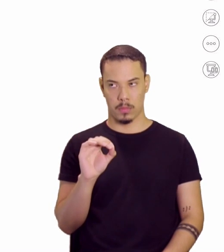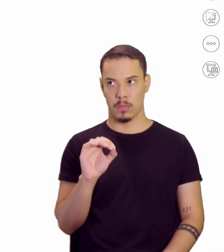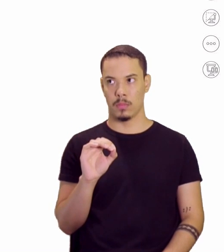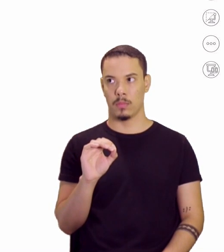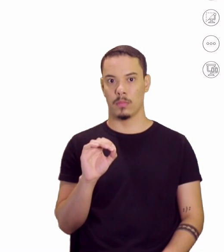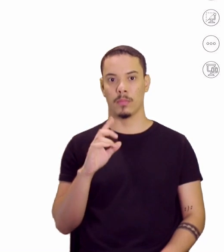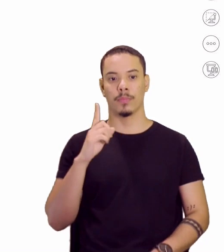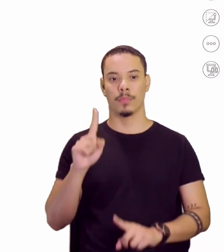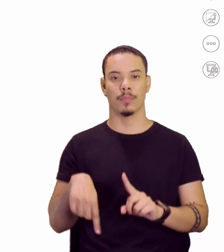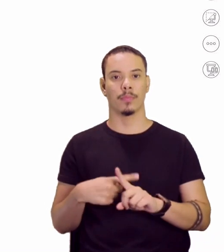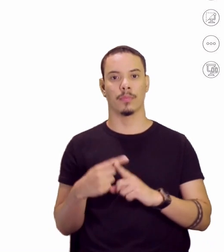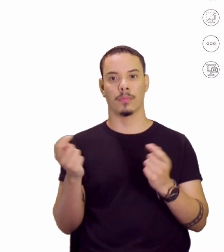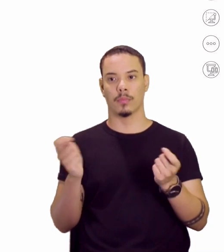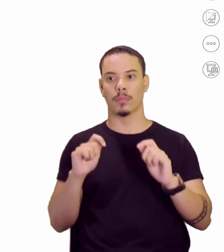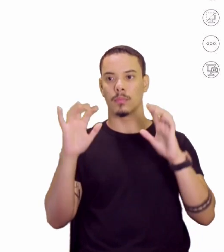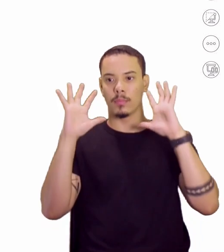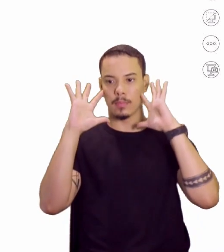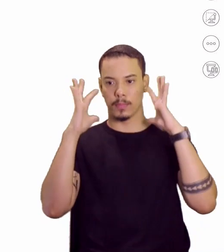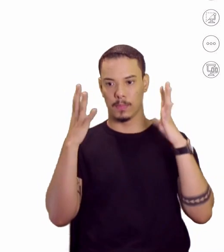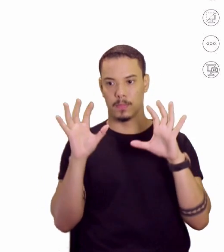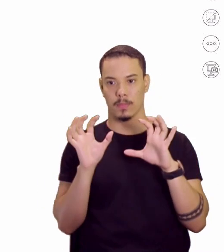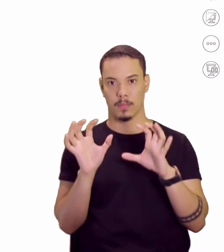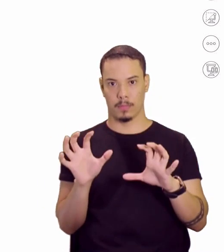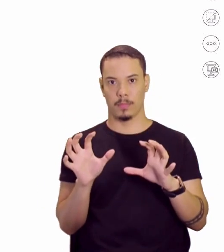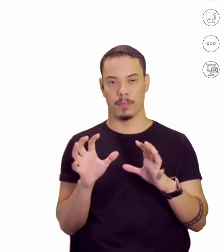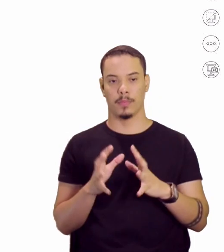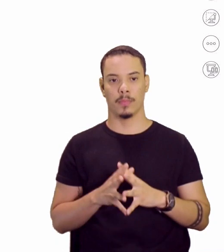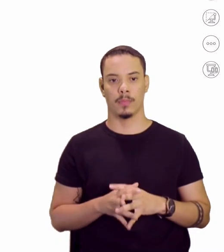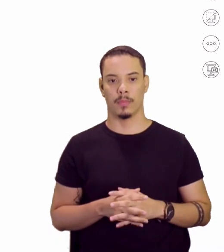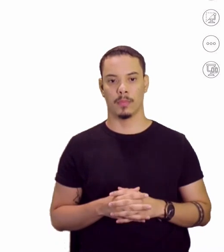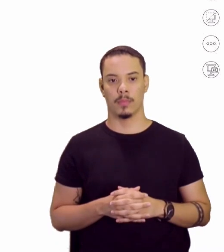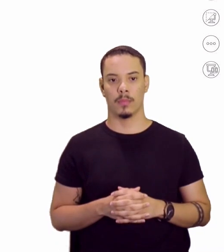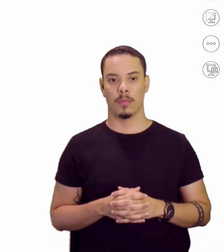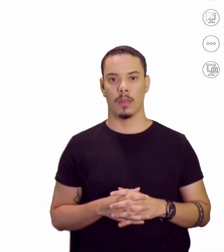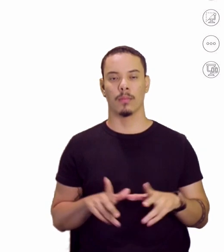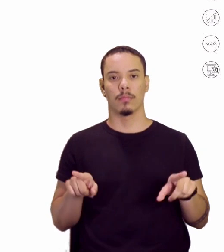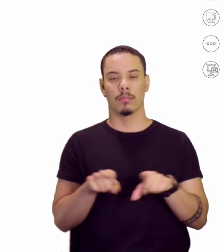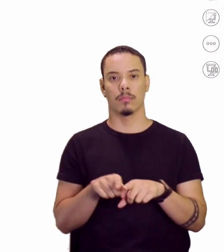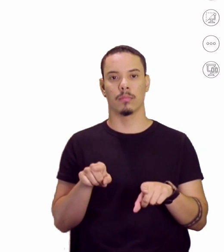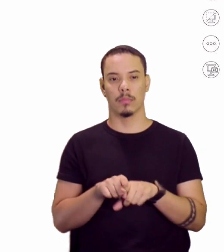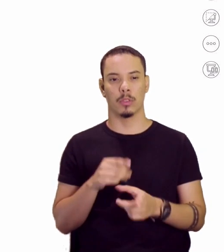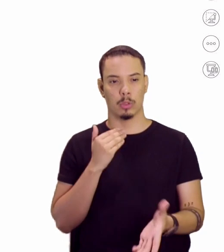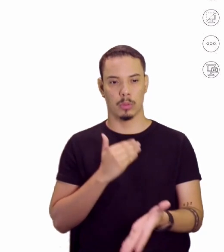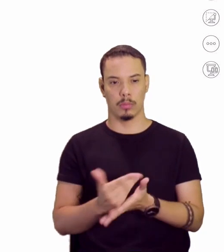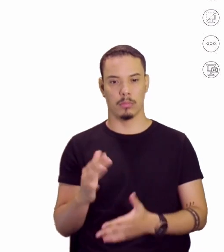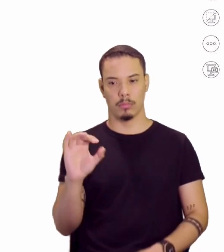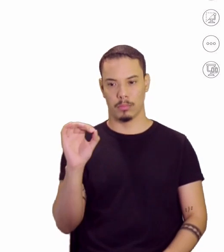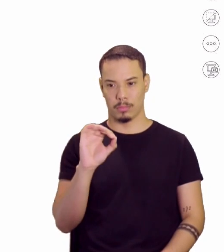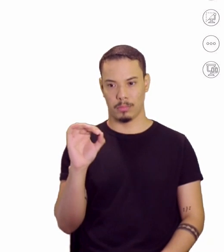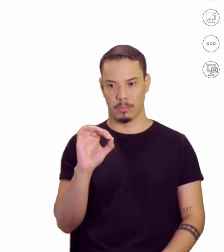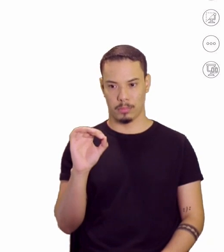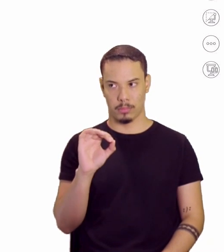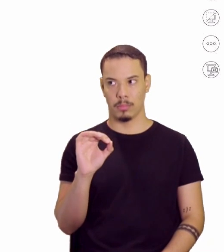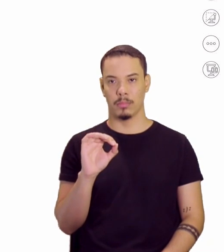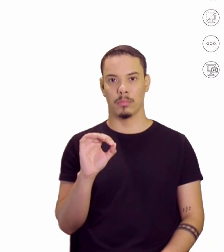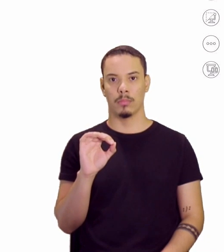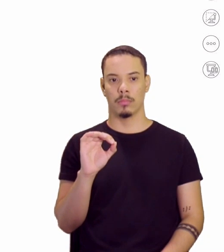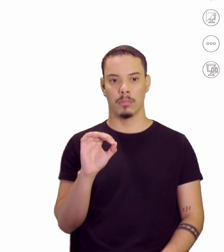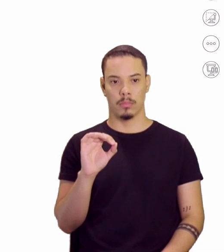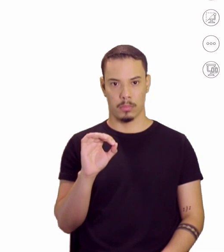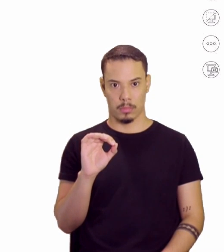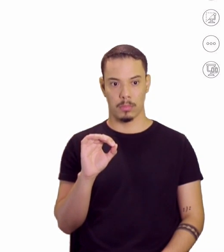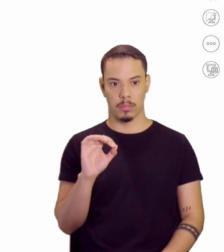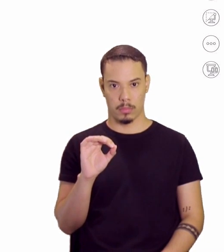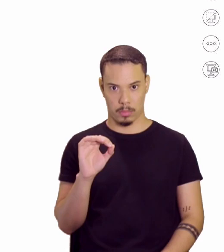SO. Dá para reescrever, então, dessa forma, certo? Bom, a gente Começou tem... do zero, né? Isso. Lembra que começou do zero,